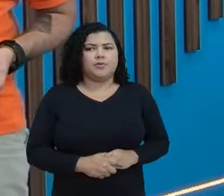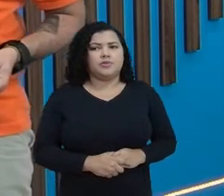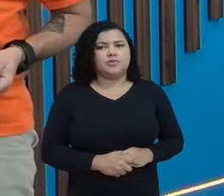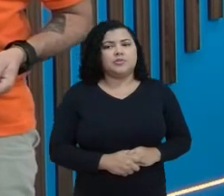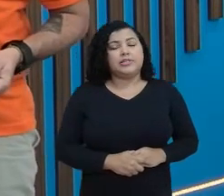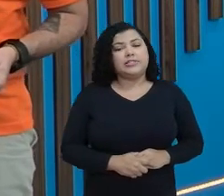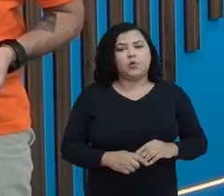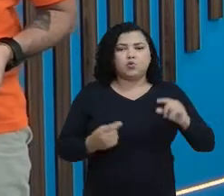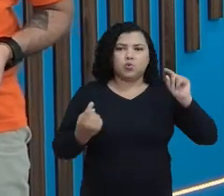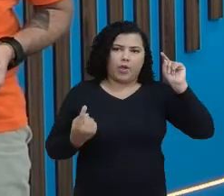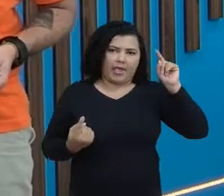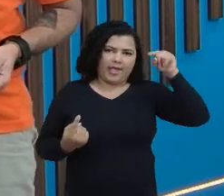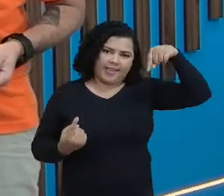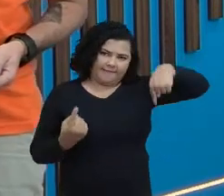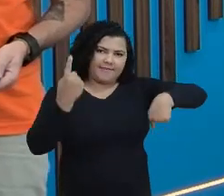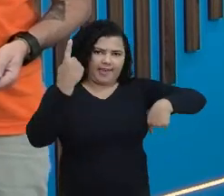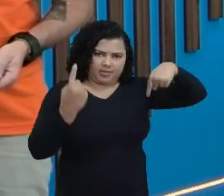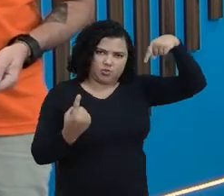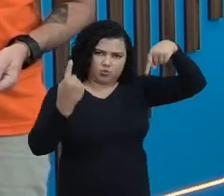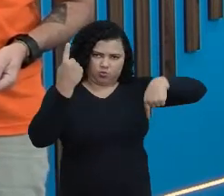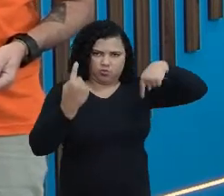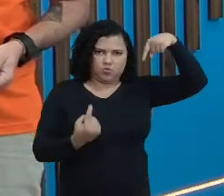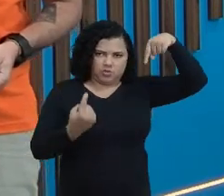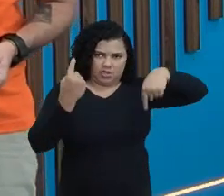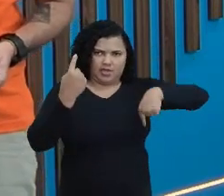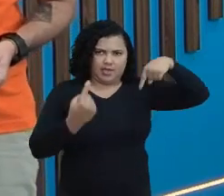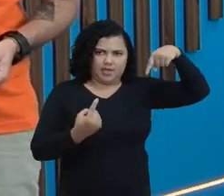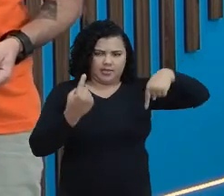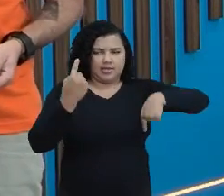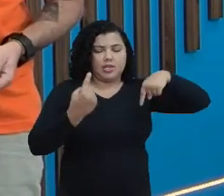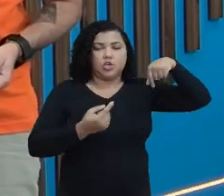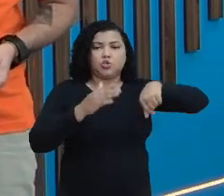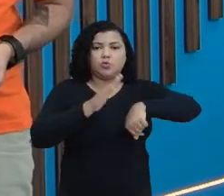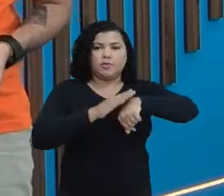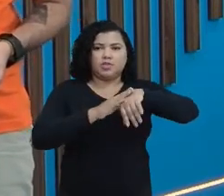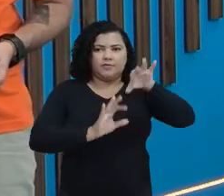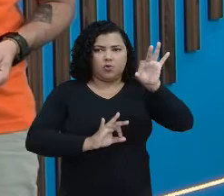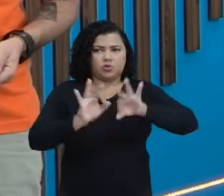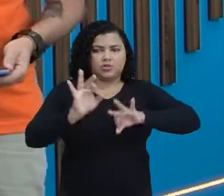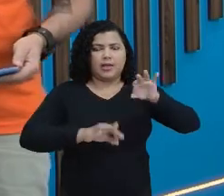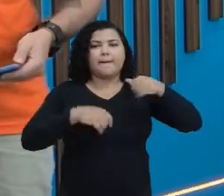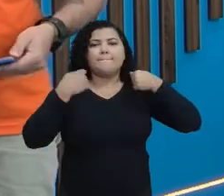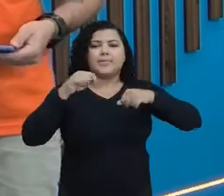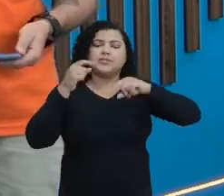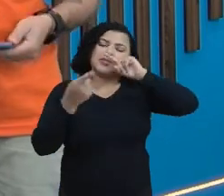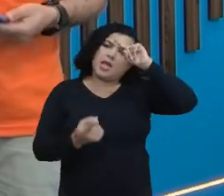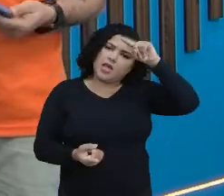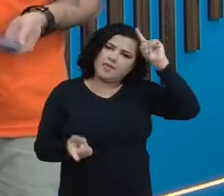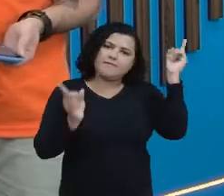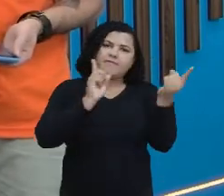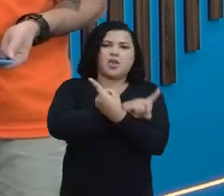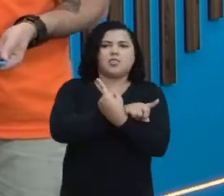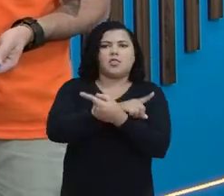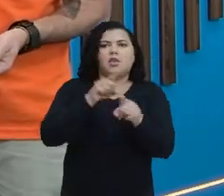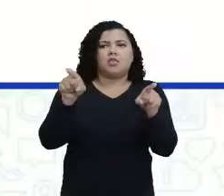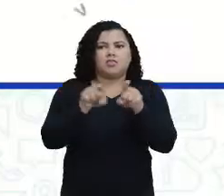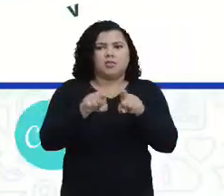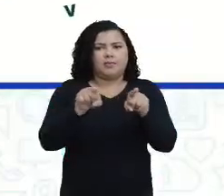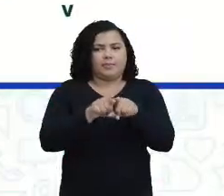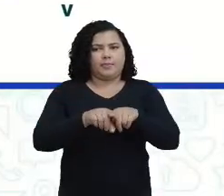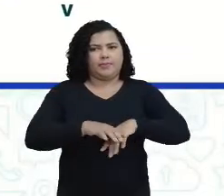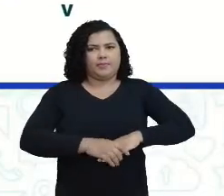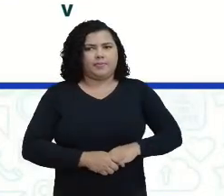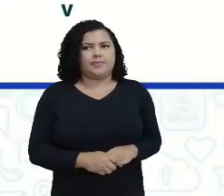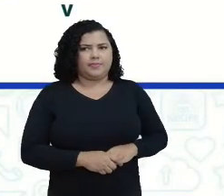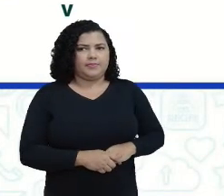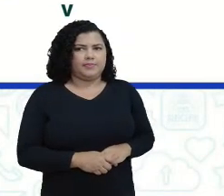que as grandezas são inversamente proporcionais? Na hora que você vai armar, você tem que inverter a ordem de alguma delas ali.